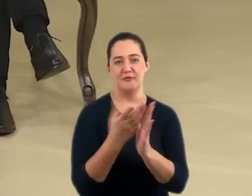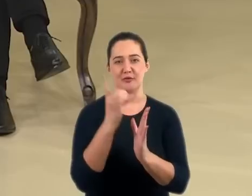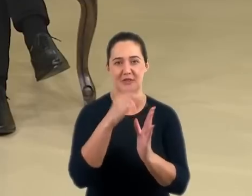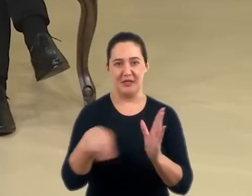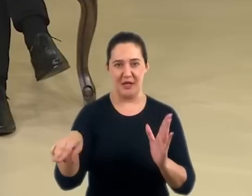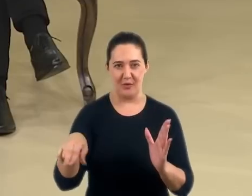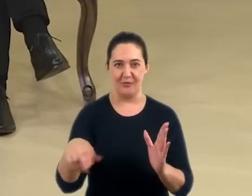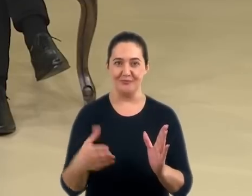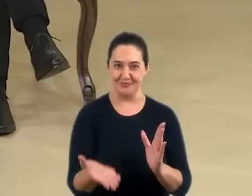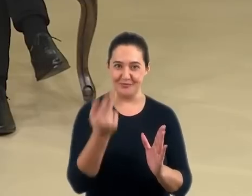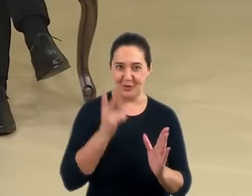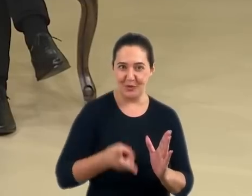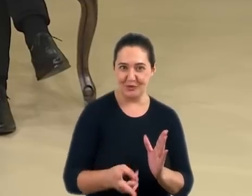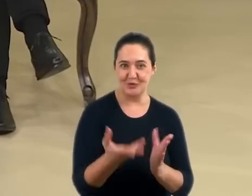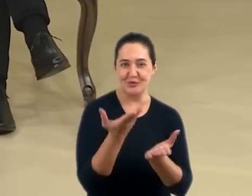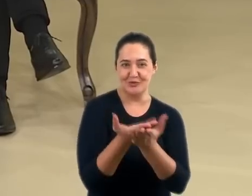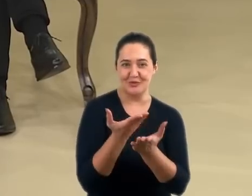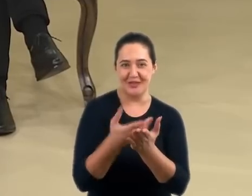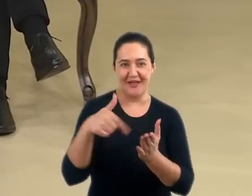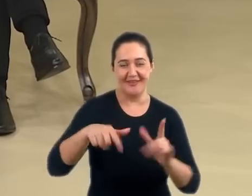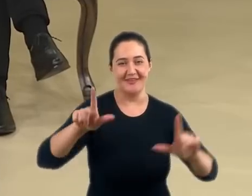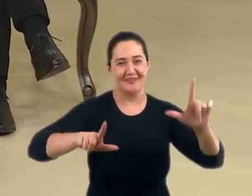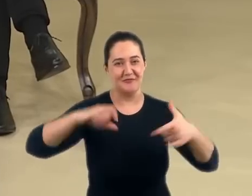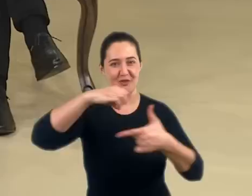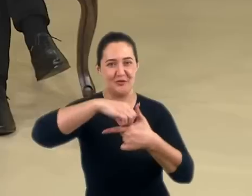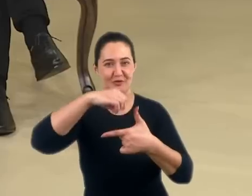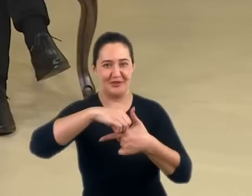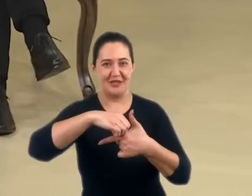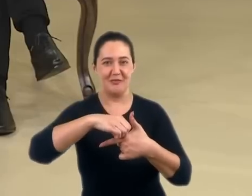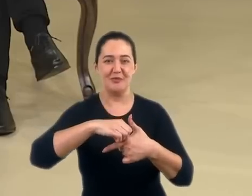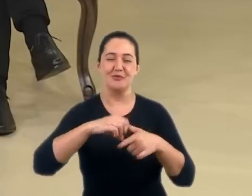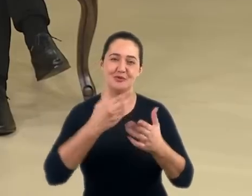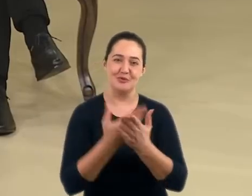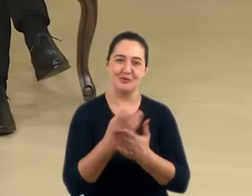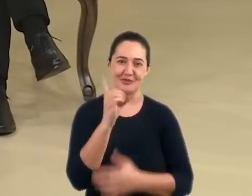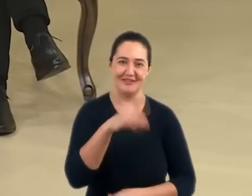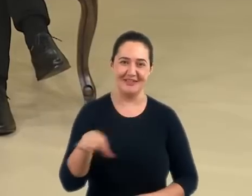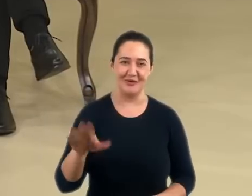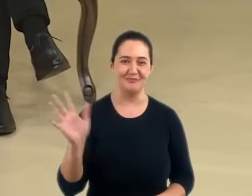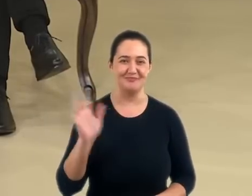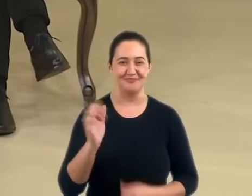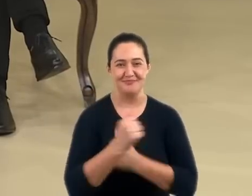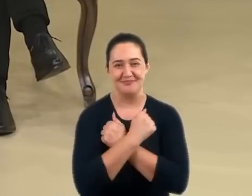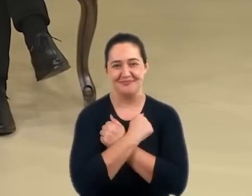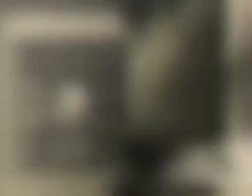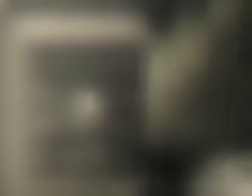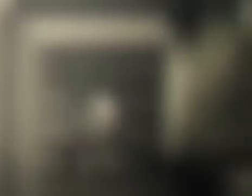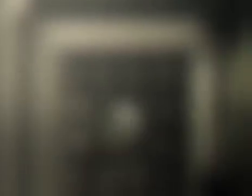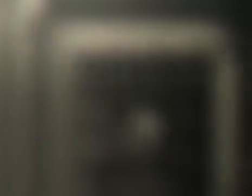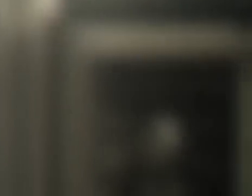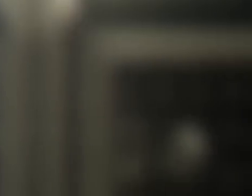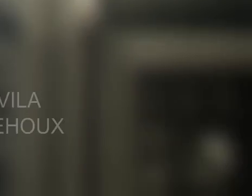encontro aqui na TV Novo Tempo para fecharmos com chave de ouro o estudo de Daniel. Um abraço e até lá!